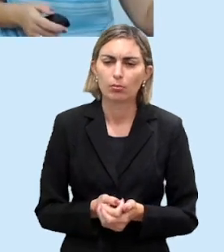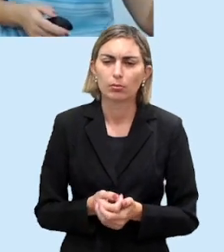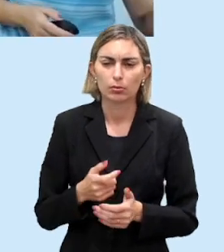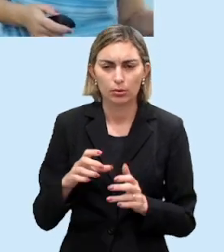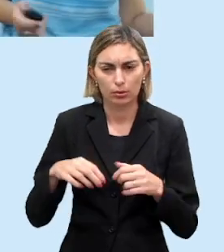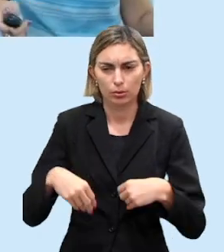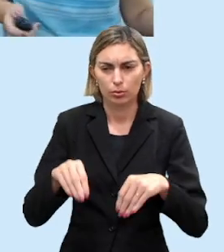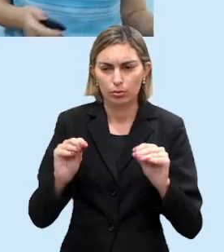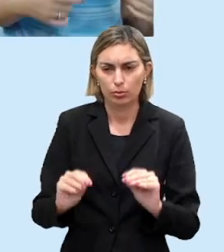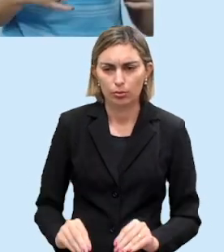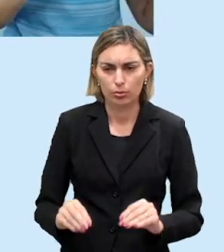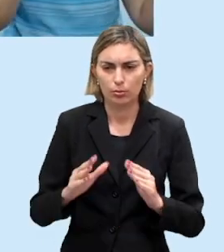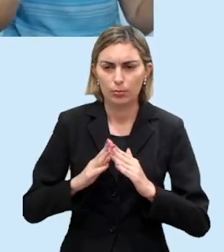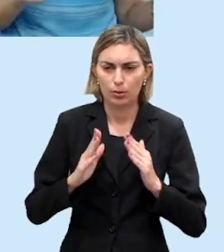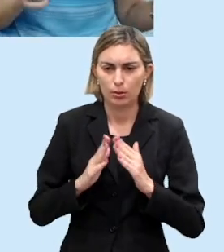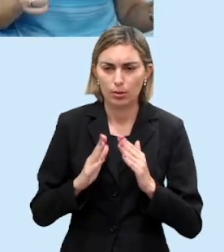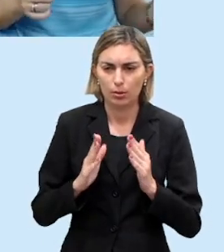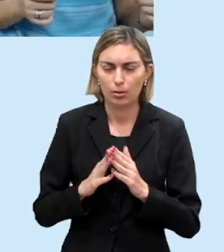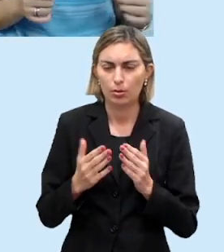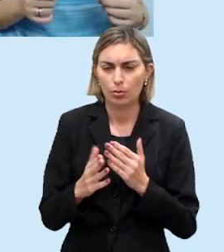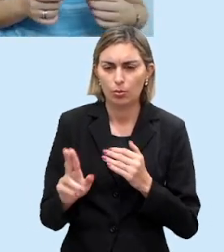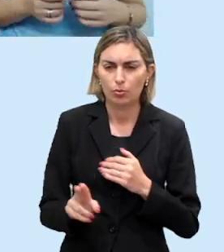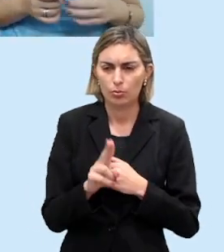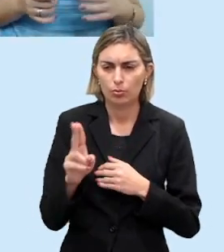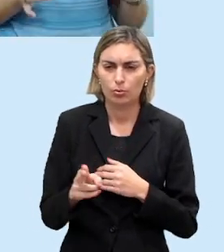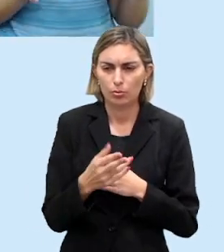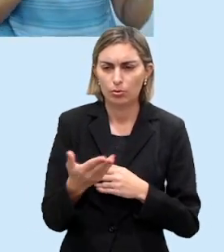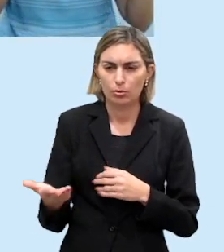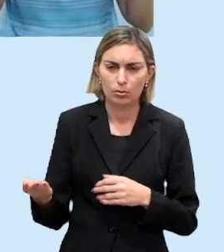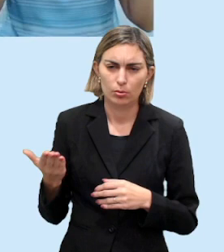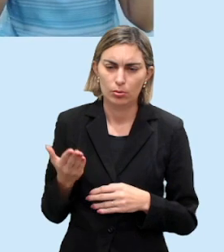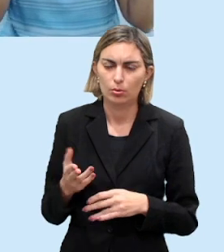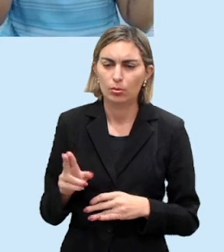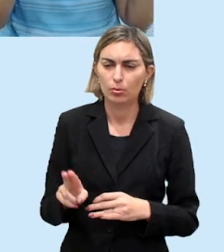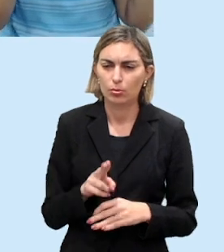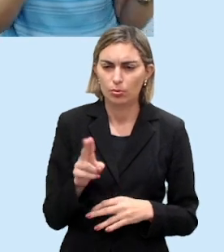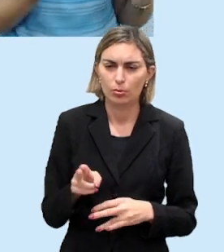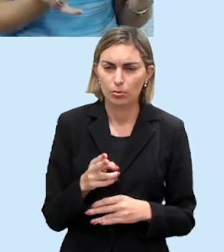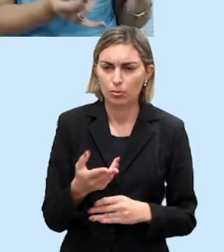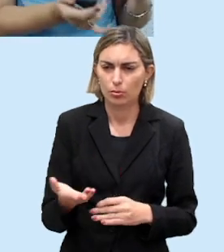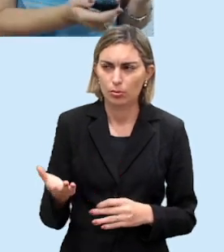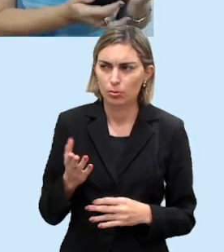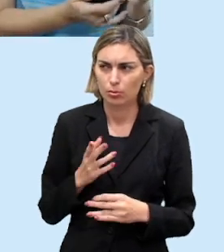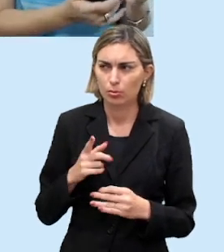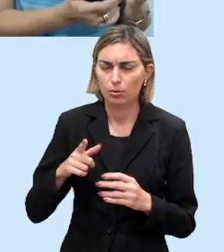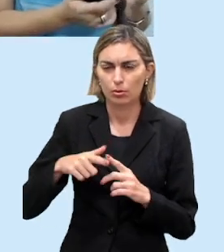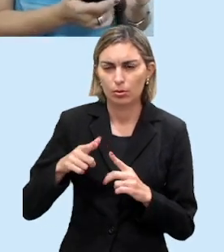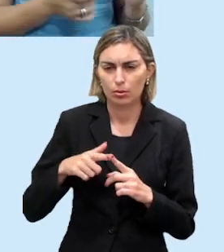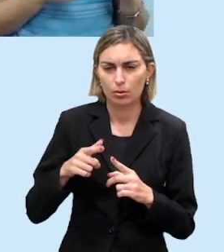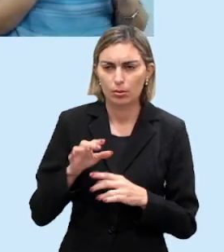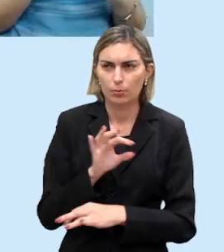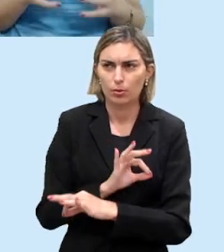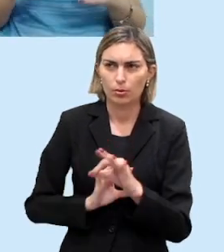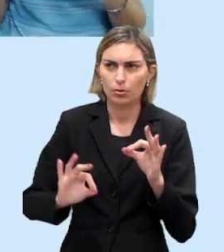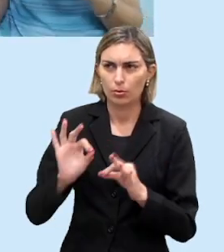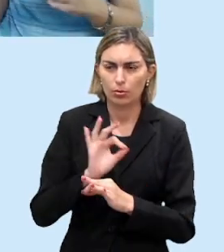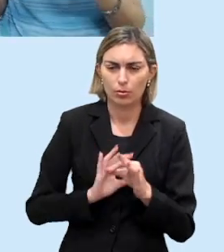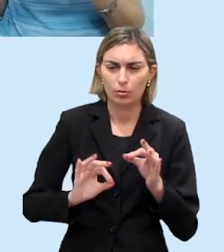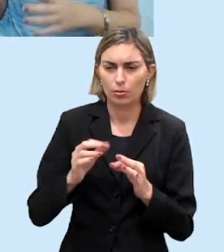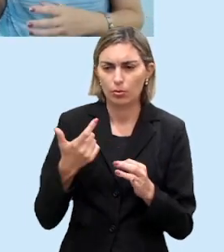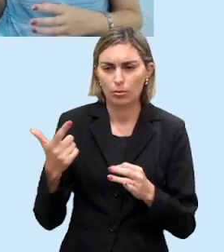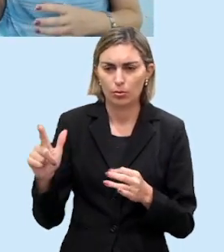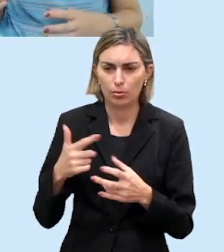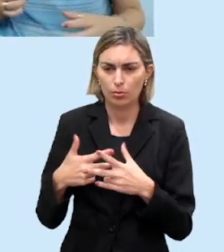levar ele para casa e usá-lo, não é? Isso é um tipo de construção. Outra coisa